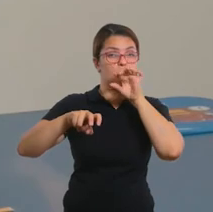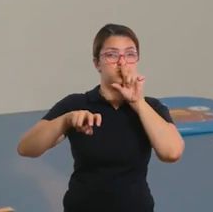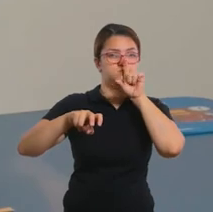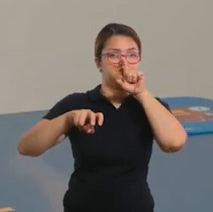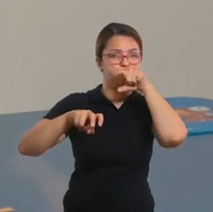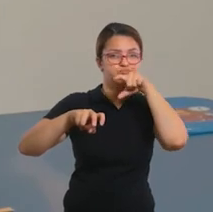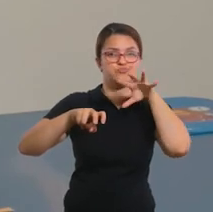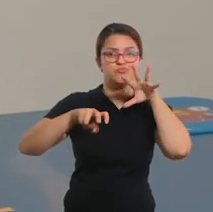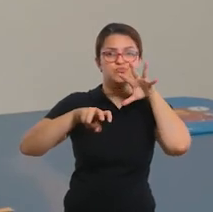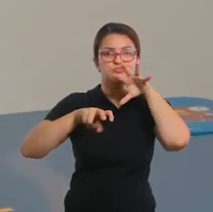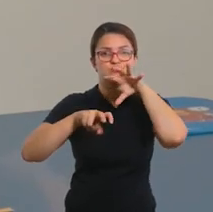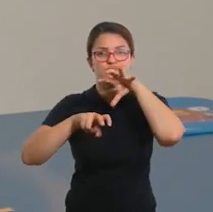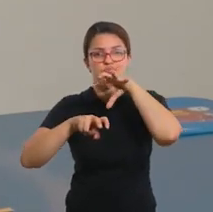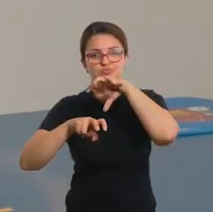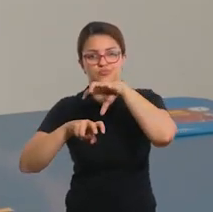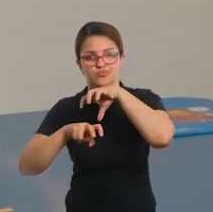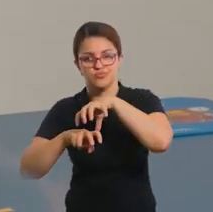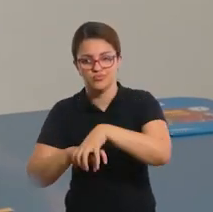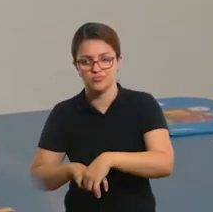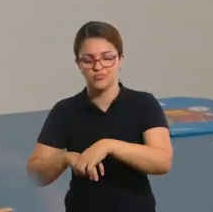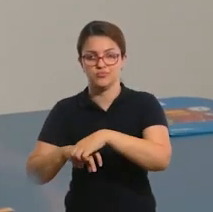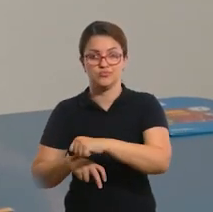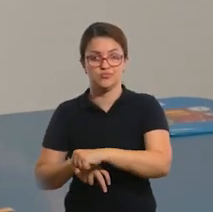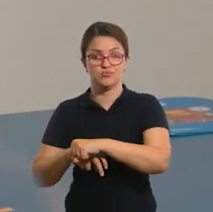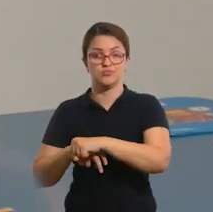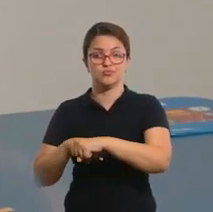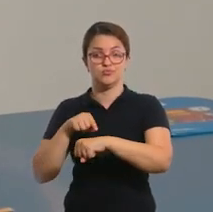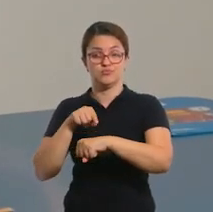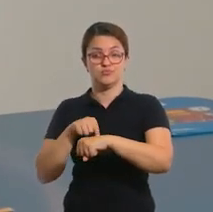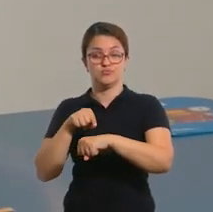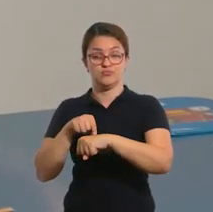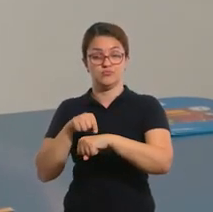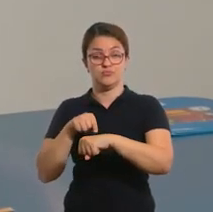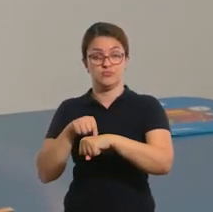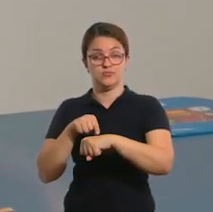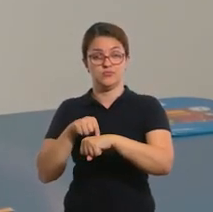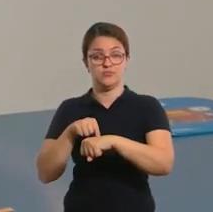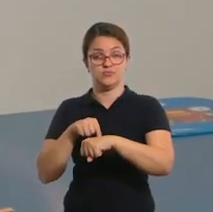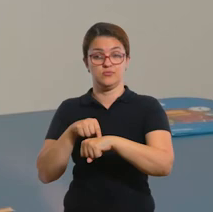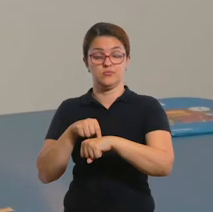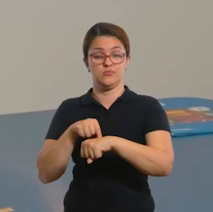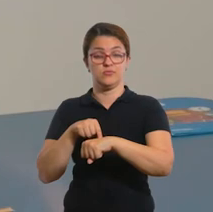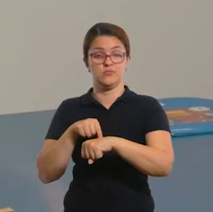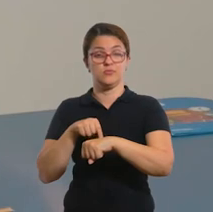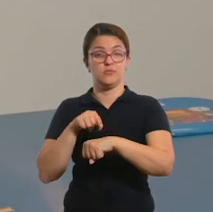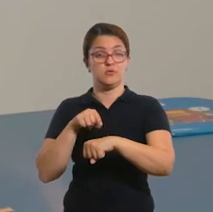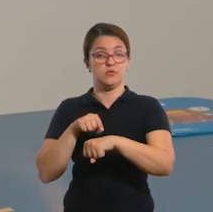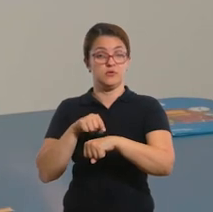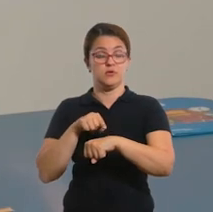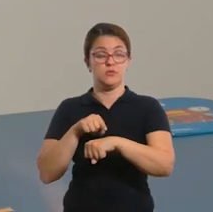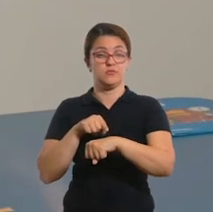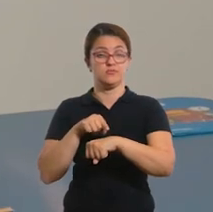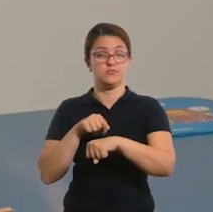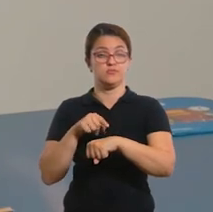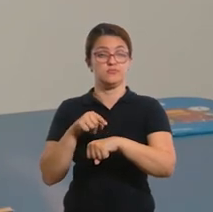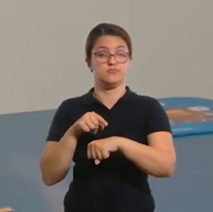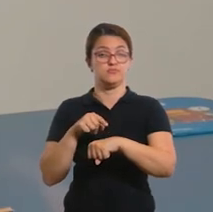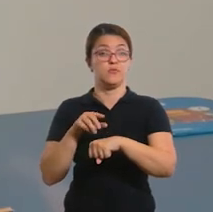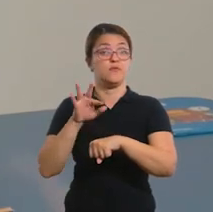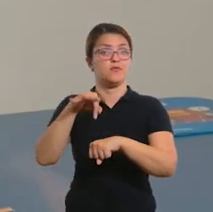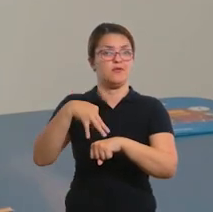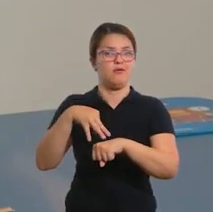gavião, que aqui na nossa cadeia alimentar, nessa cadeia alimentar, ele é o